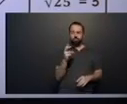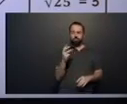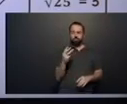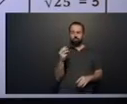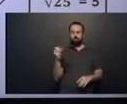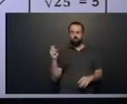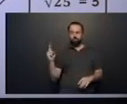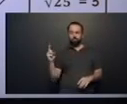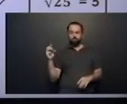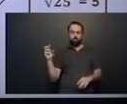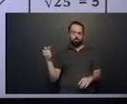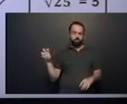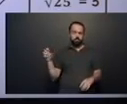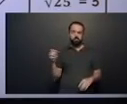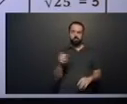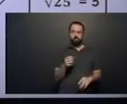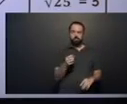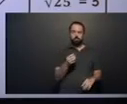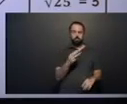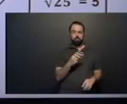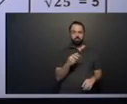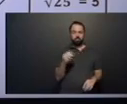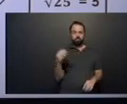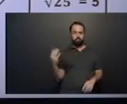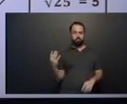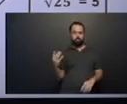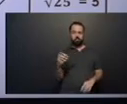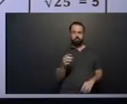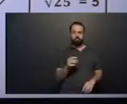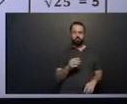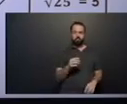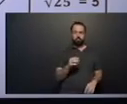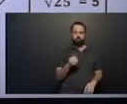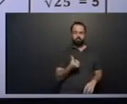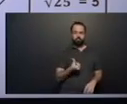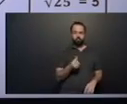e 4 e 6 e 8. Como conversamos há